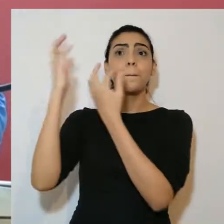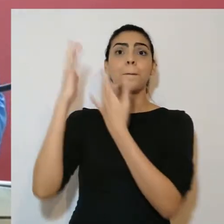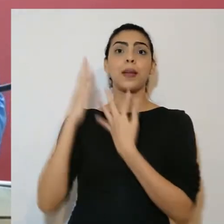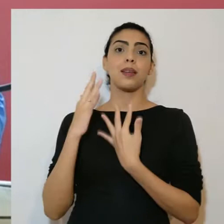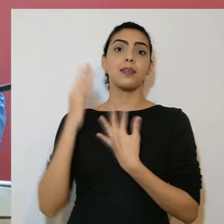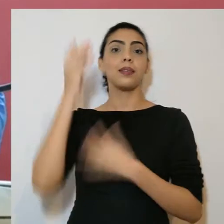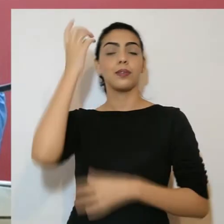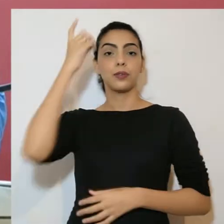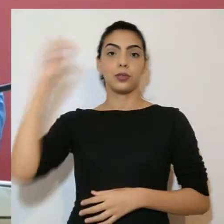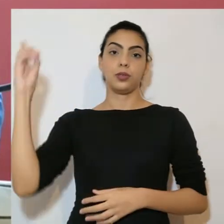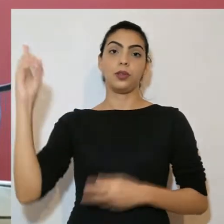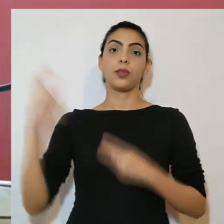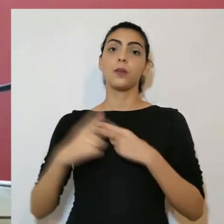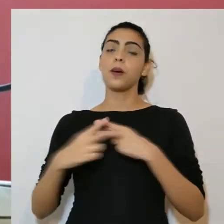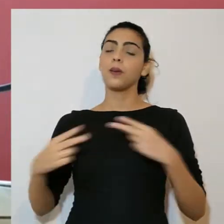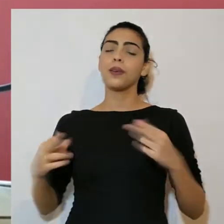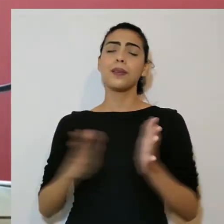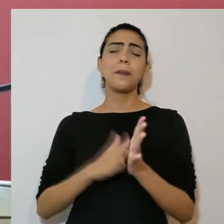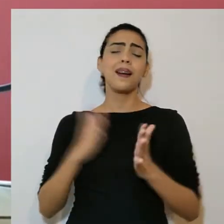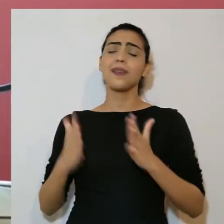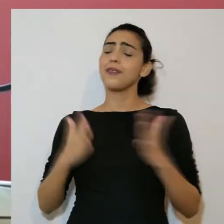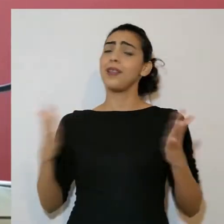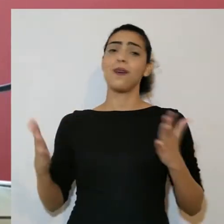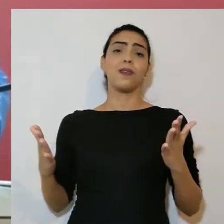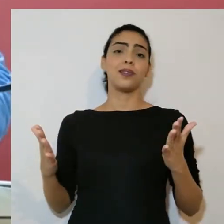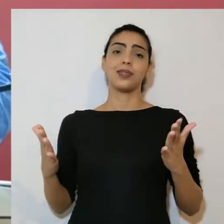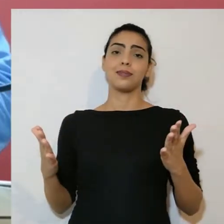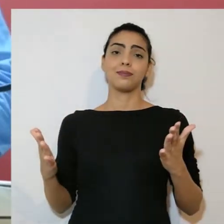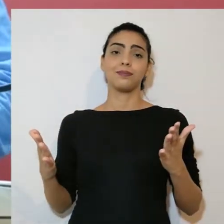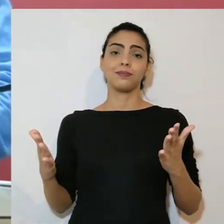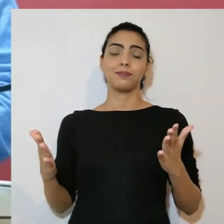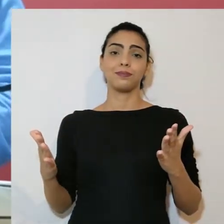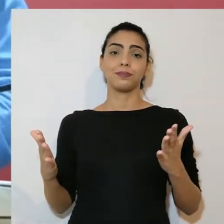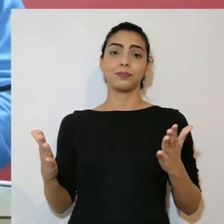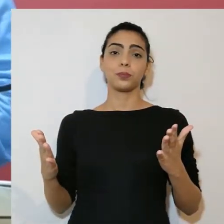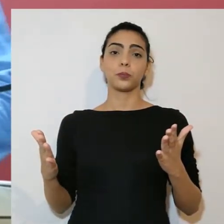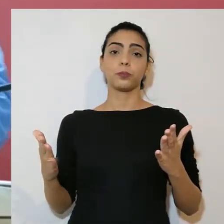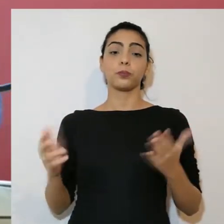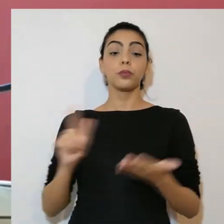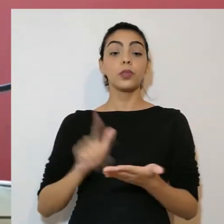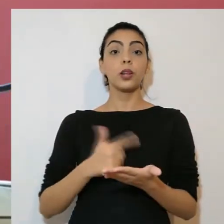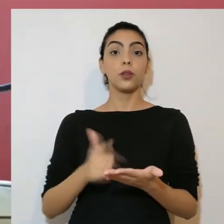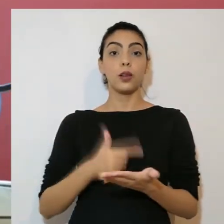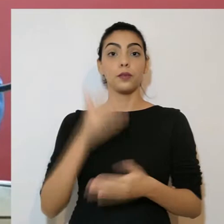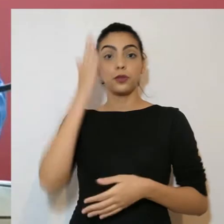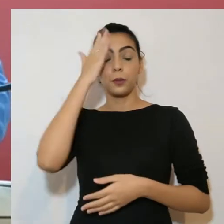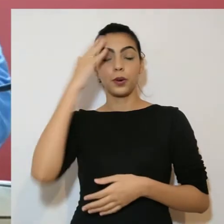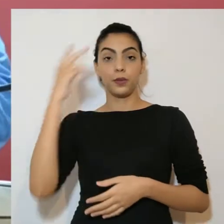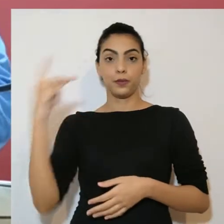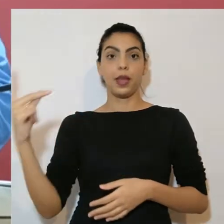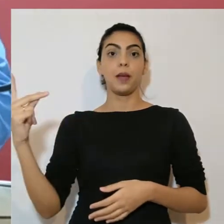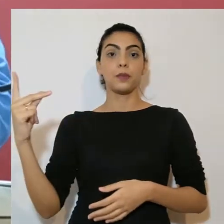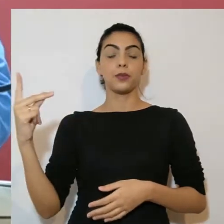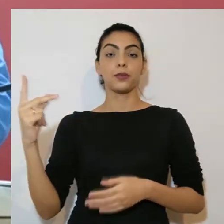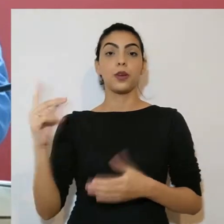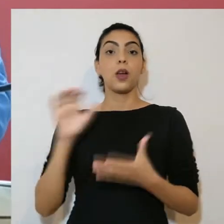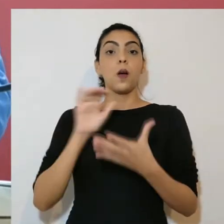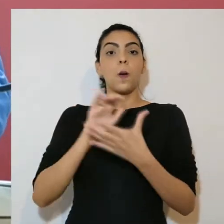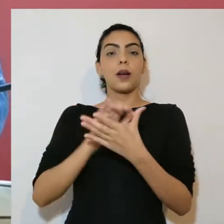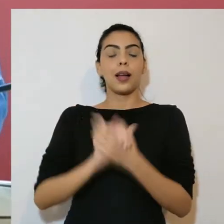de Deus, é uma coisa maravilhosa, grandiosa, e no livro de